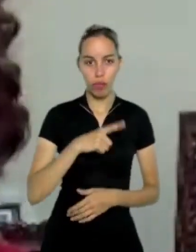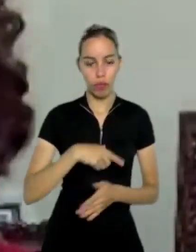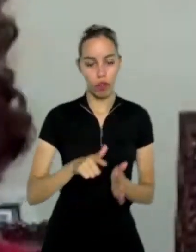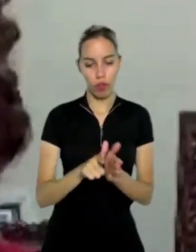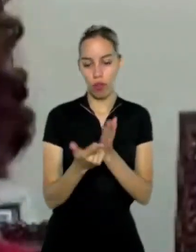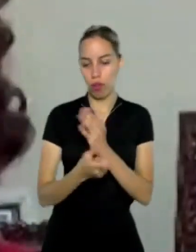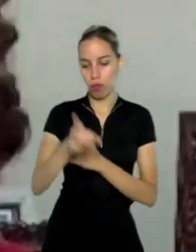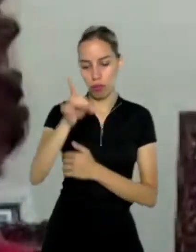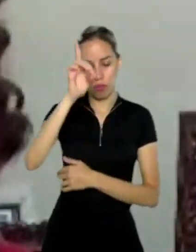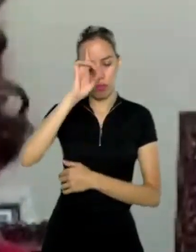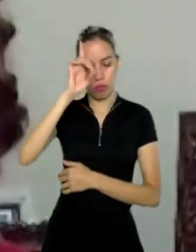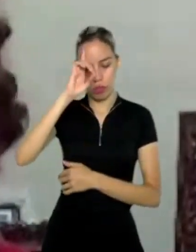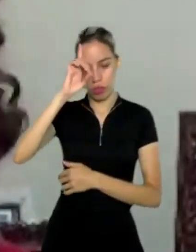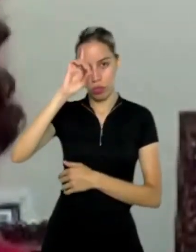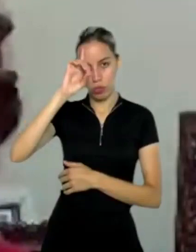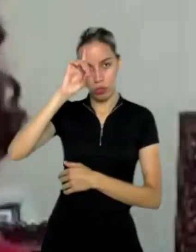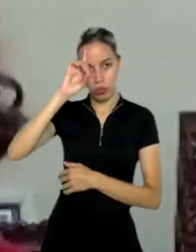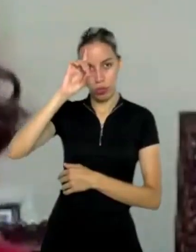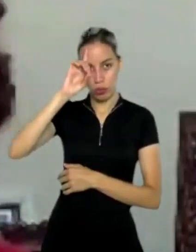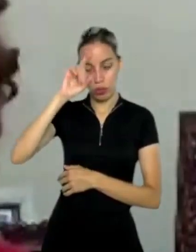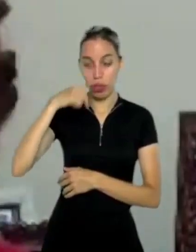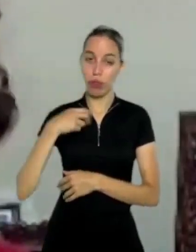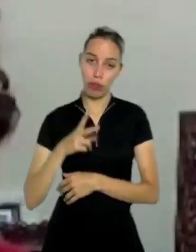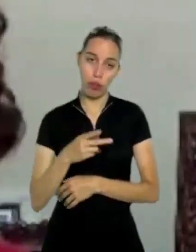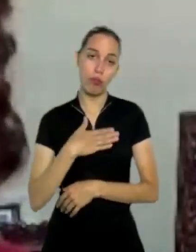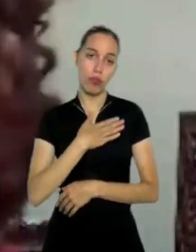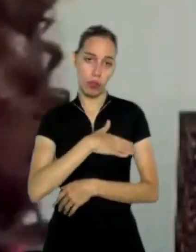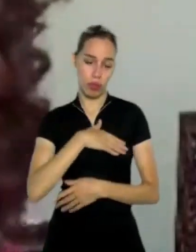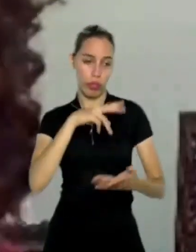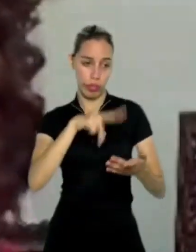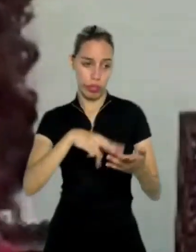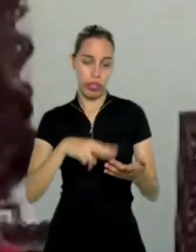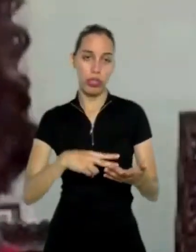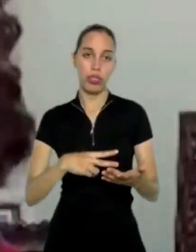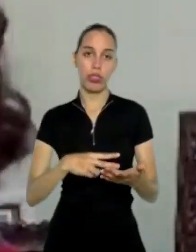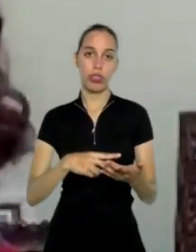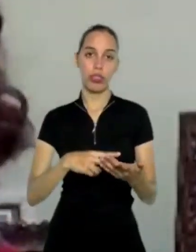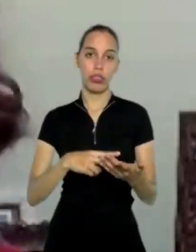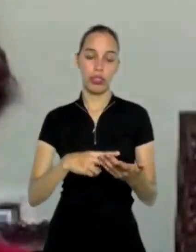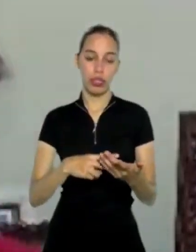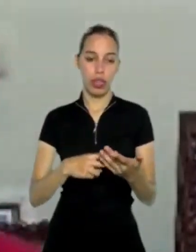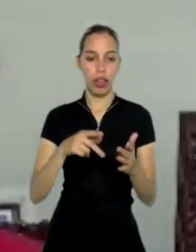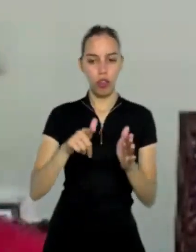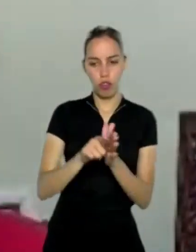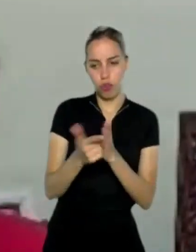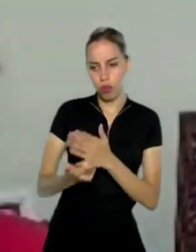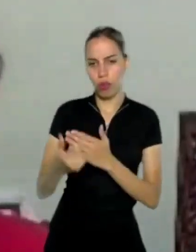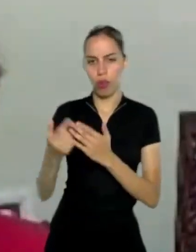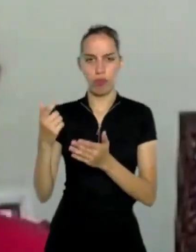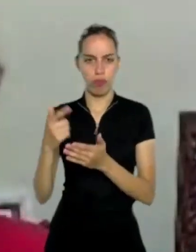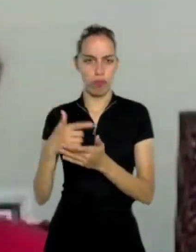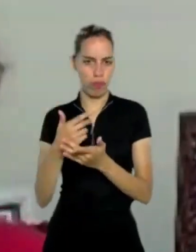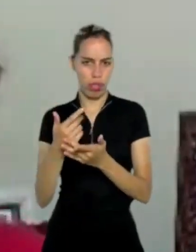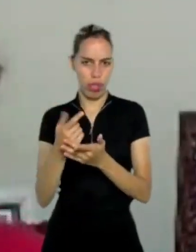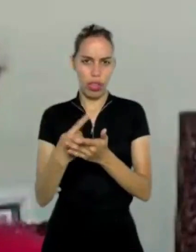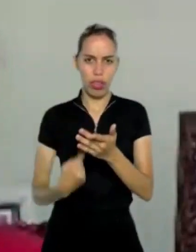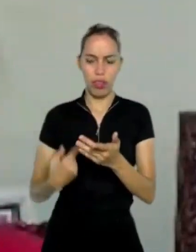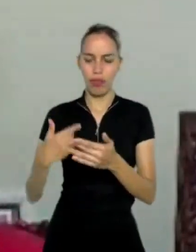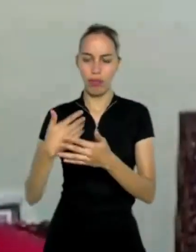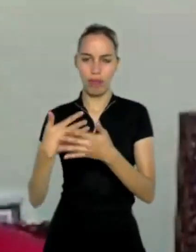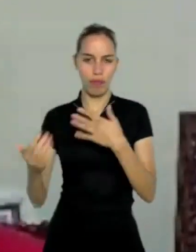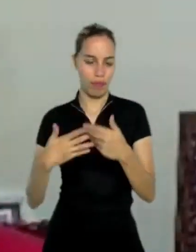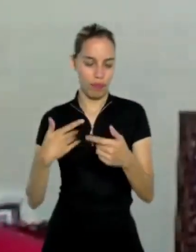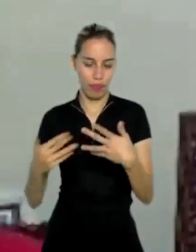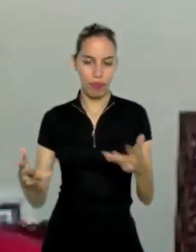então eu sempre gostei muito de ler tudo, né? Jornais e tal, e livros, assim, eu